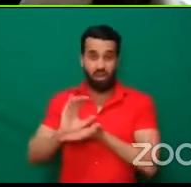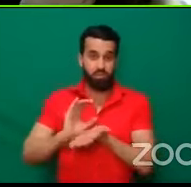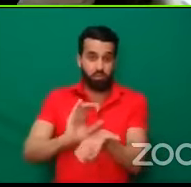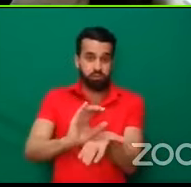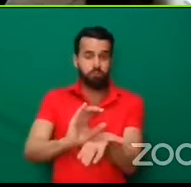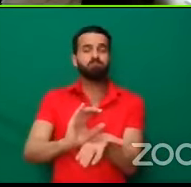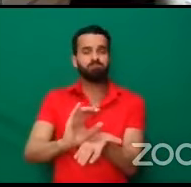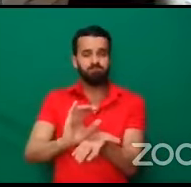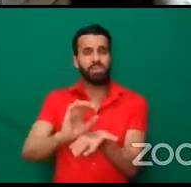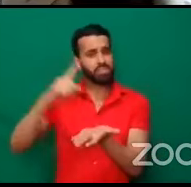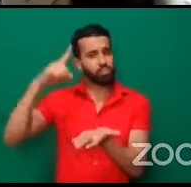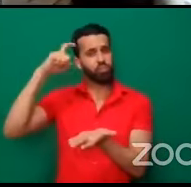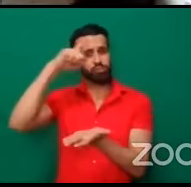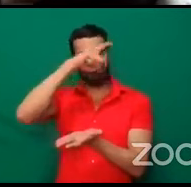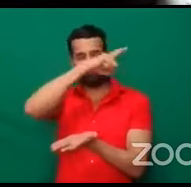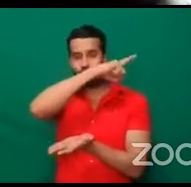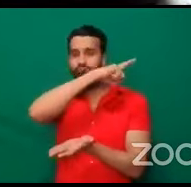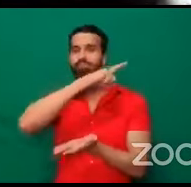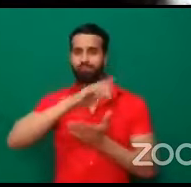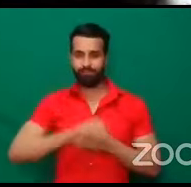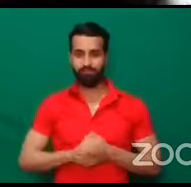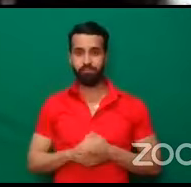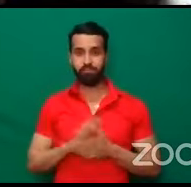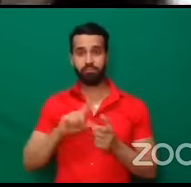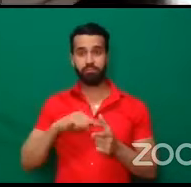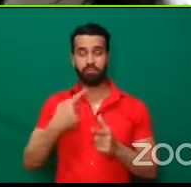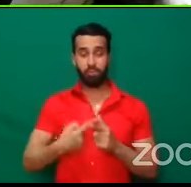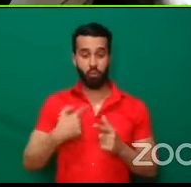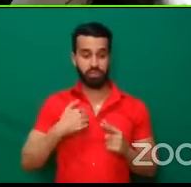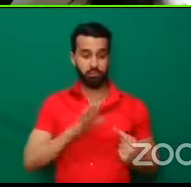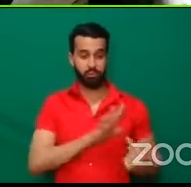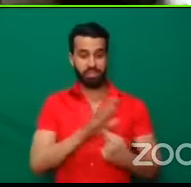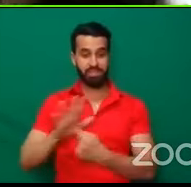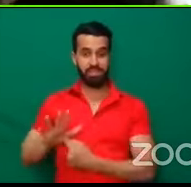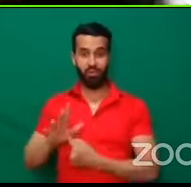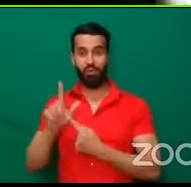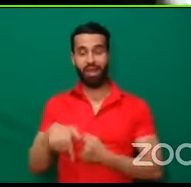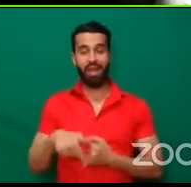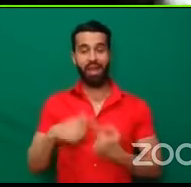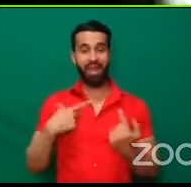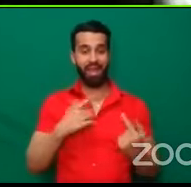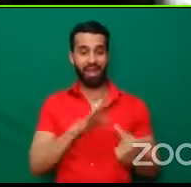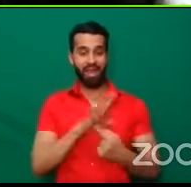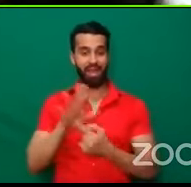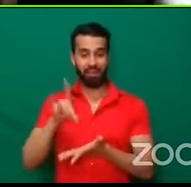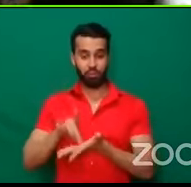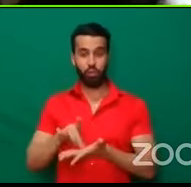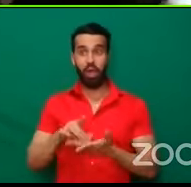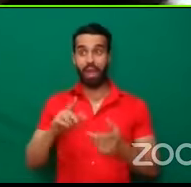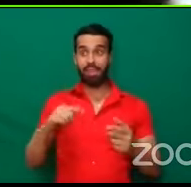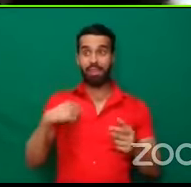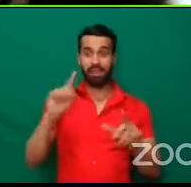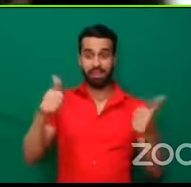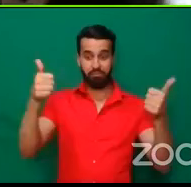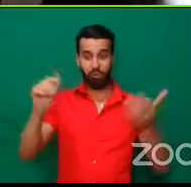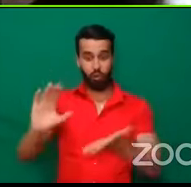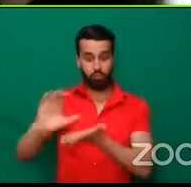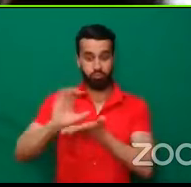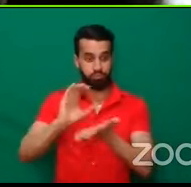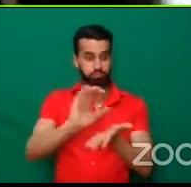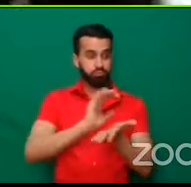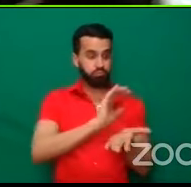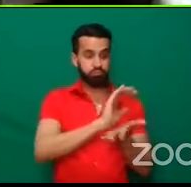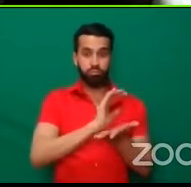difícil. Depois da minha exposição no reality show, no CineLab, foi um pouco melhor. O pessoal começou a ver, ah, ele não